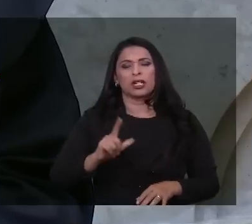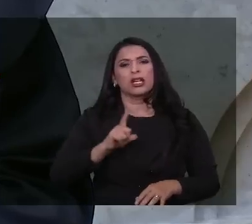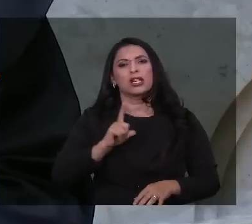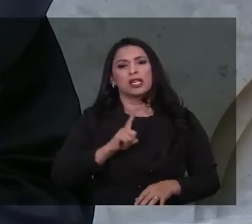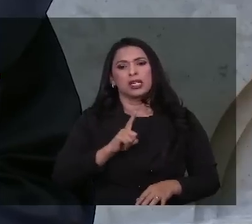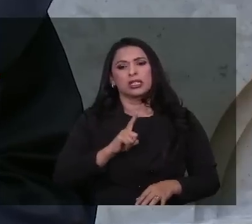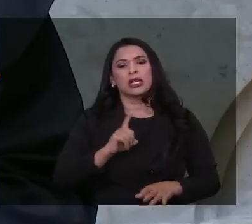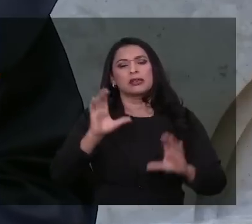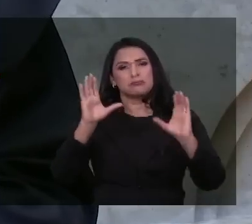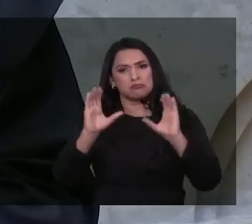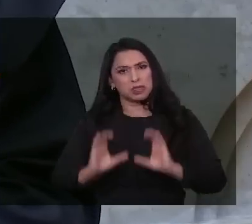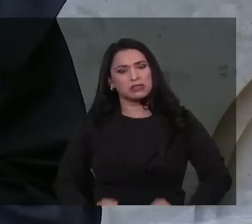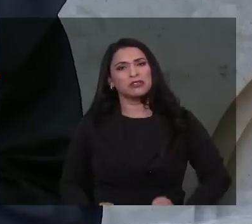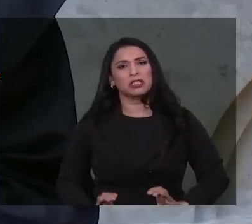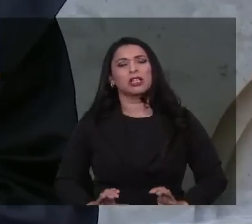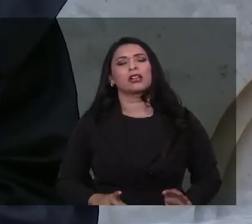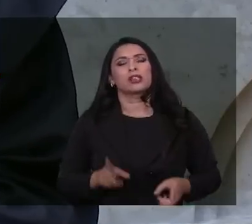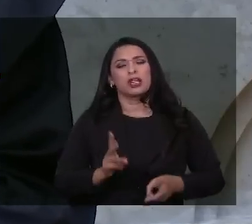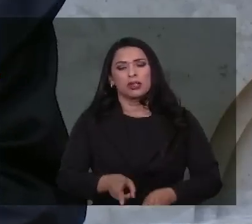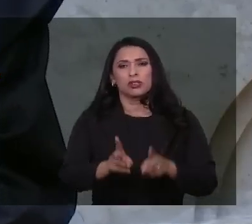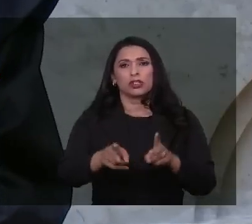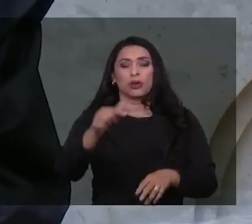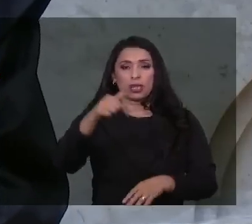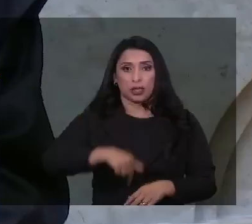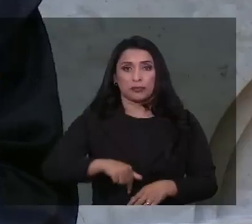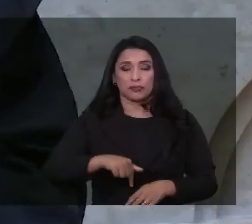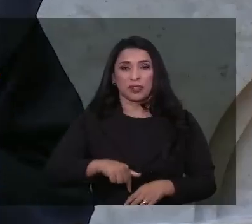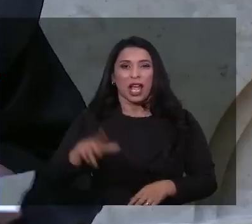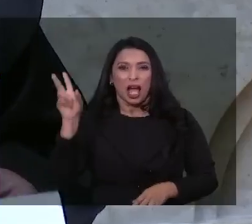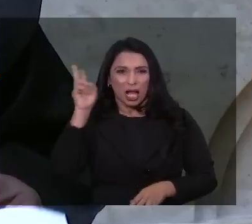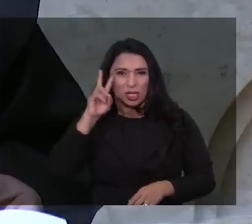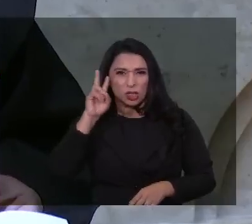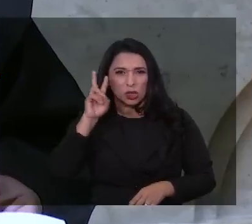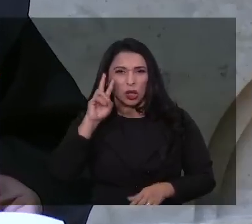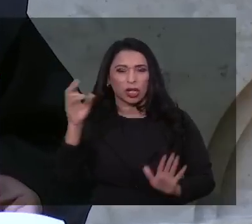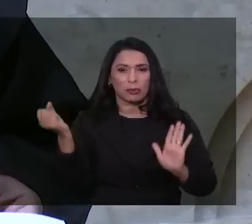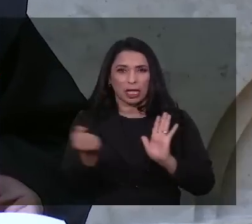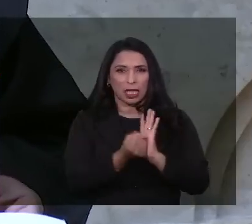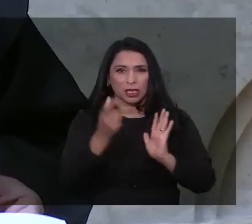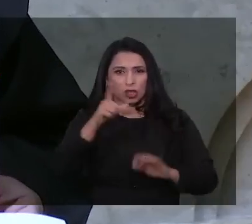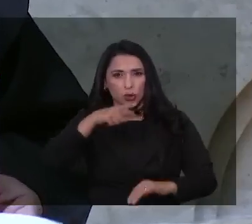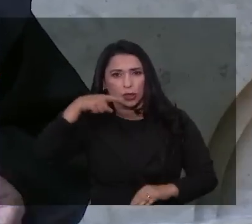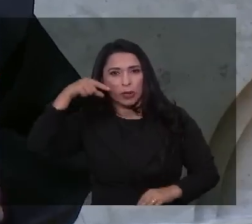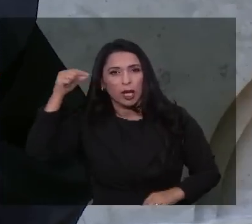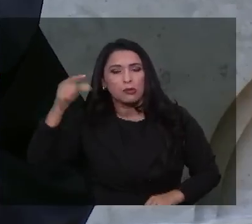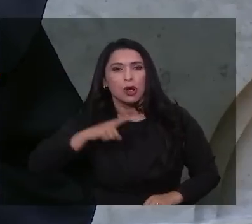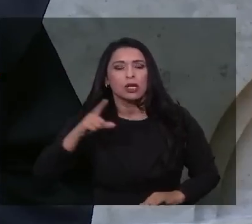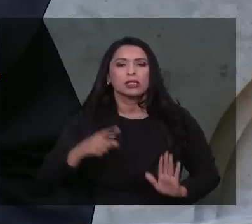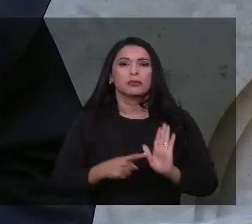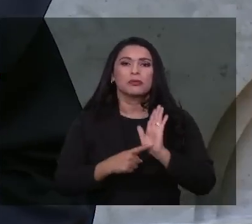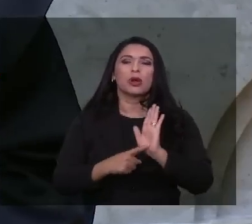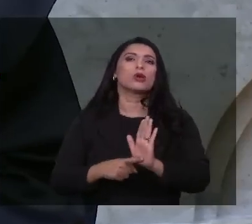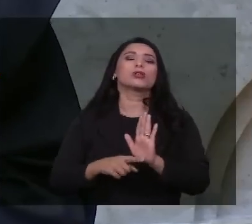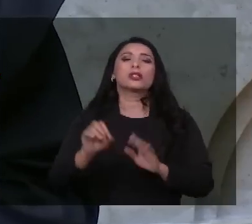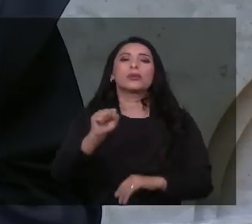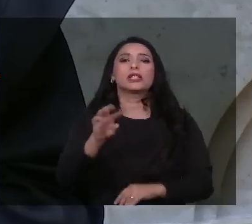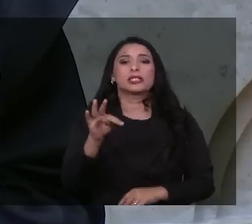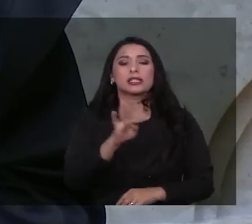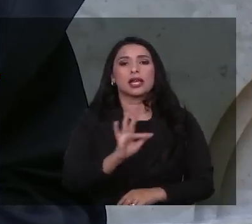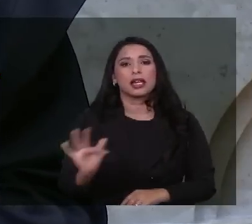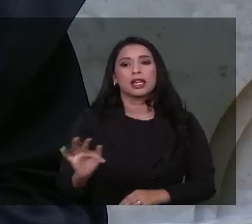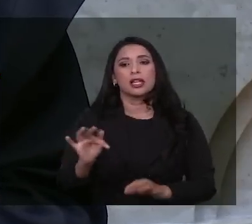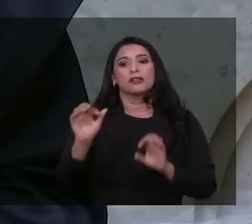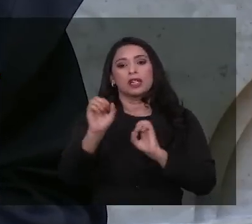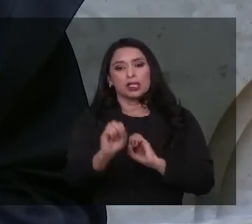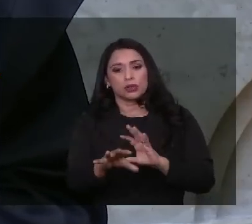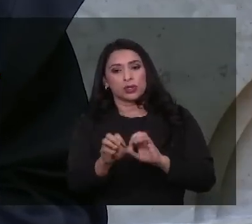Brasil. O legado de Rui Barbosa nos dá a dimensão da relevância do Supremo Tribunal Federal. Ele nos ensinou que o Supremo Tribunal